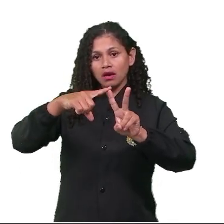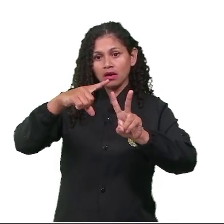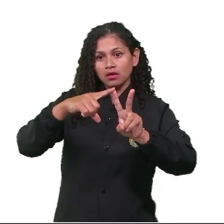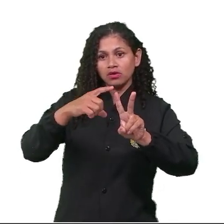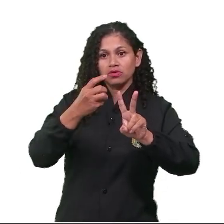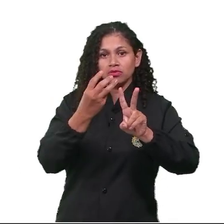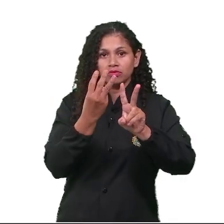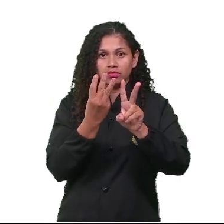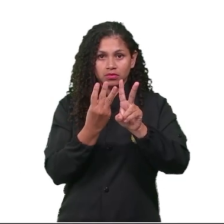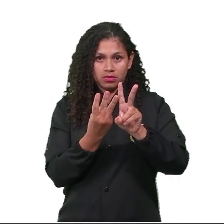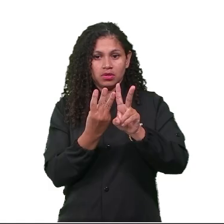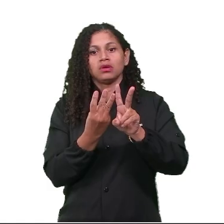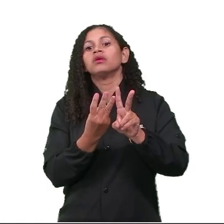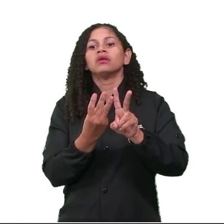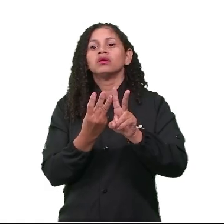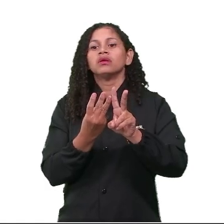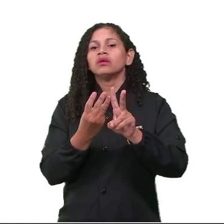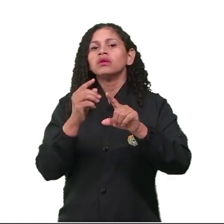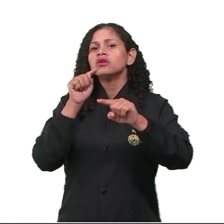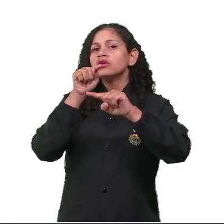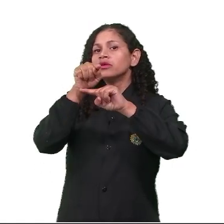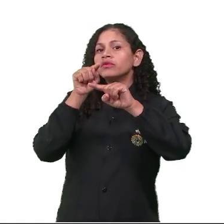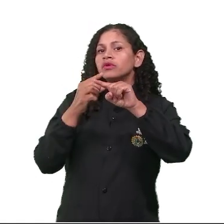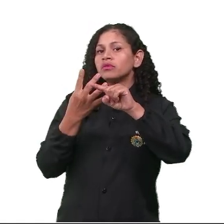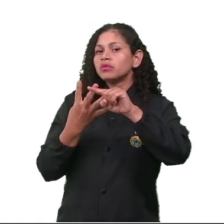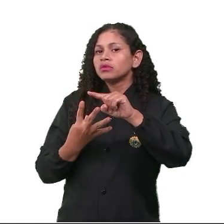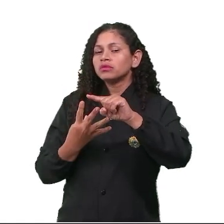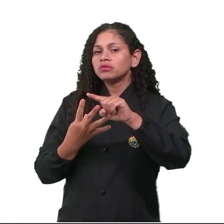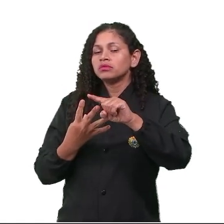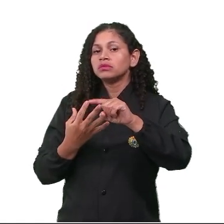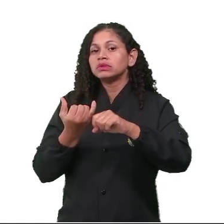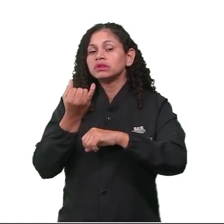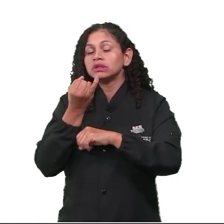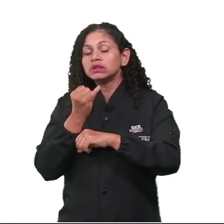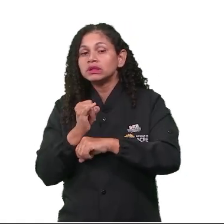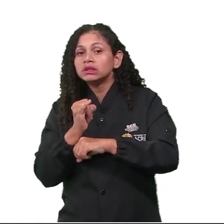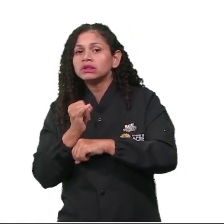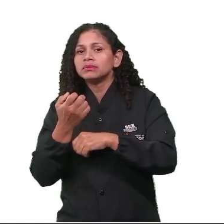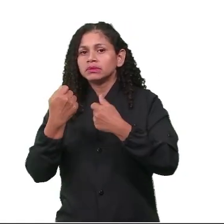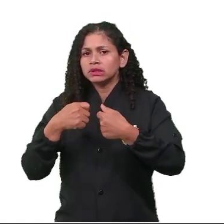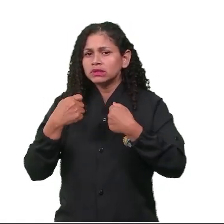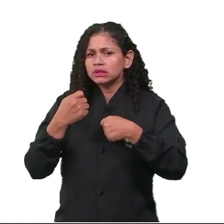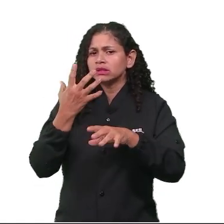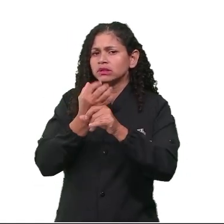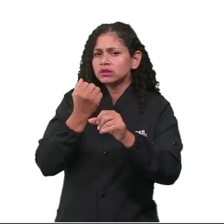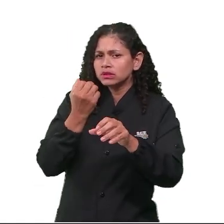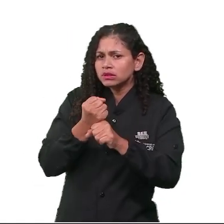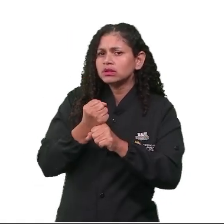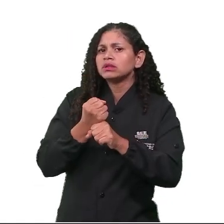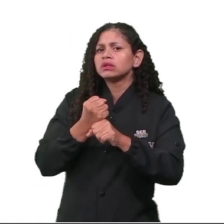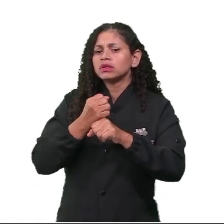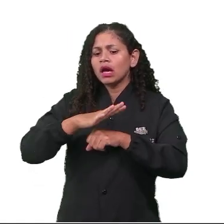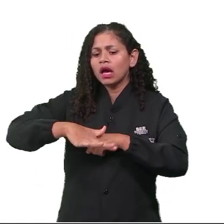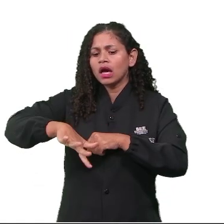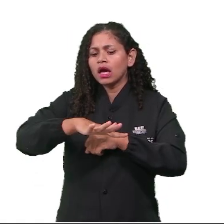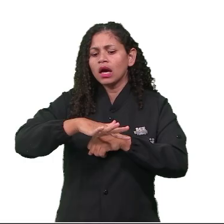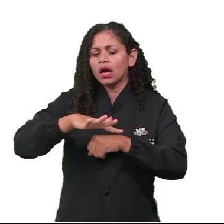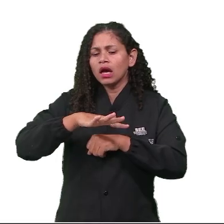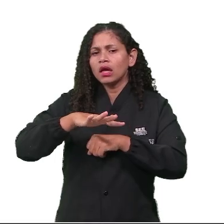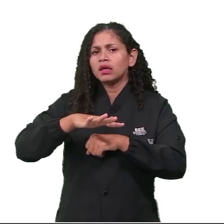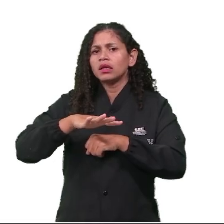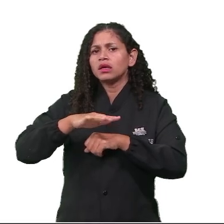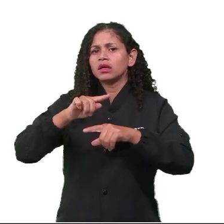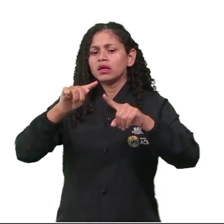peça para que eu calcule a área de um triângulo equilátero, eu vou usar sempre essa fórmula que nós escrevemos aí. Como é que ficaria essa